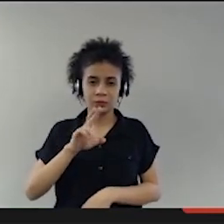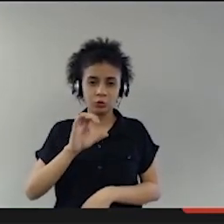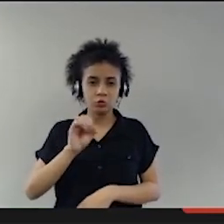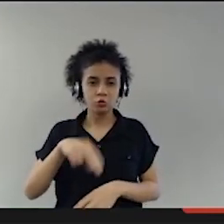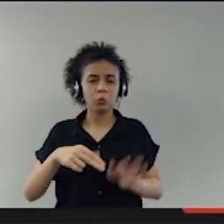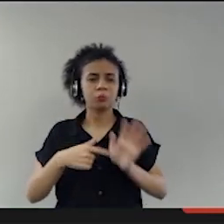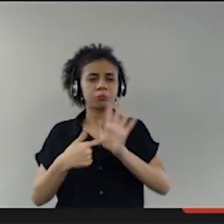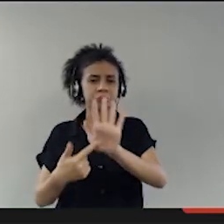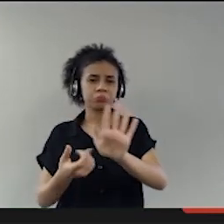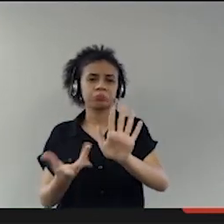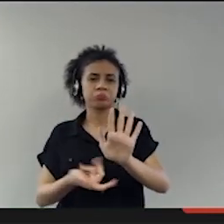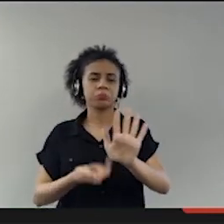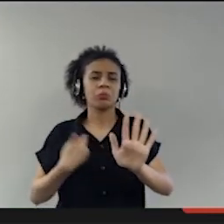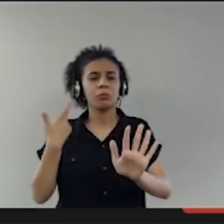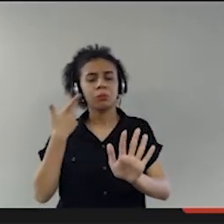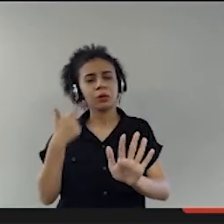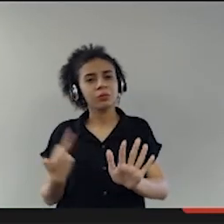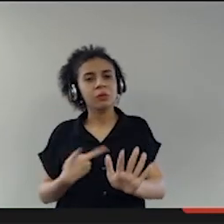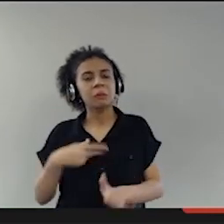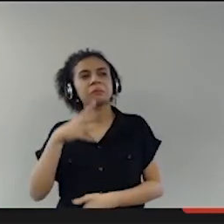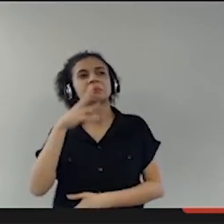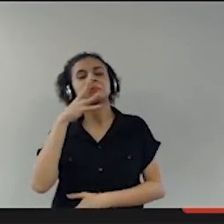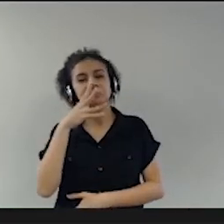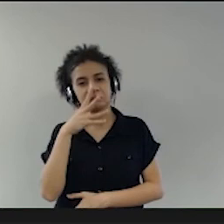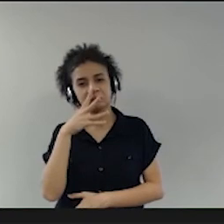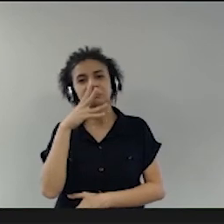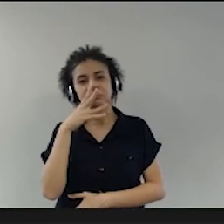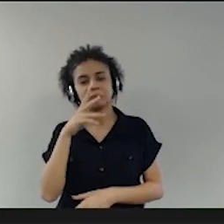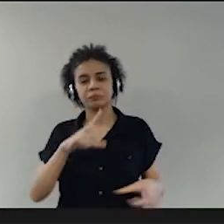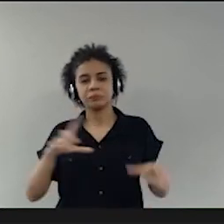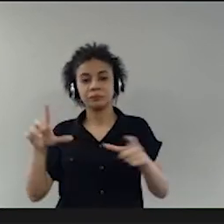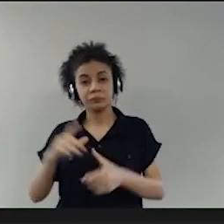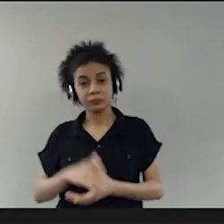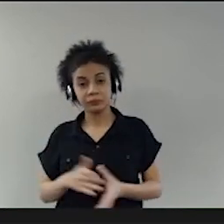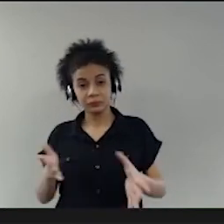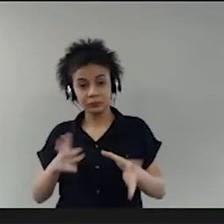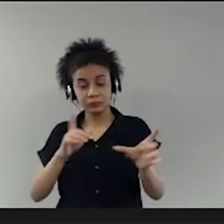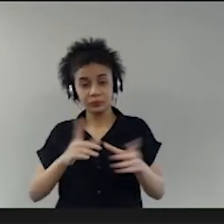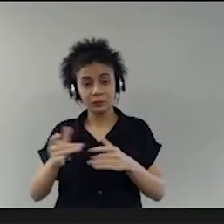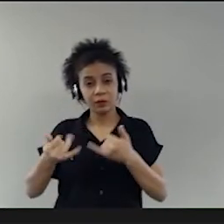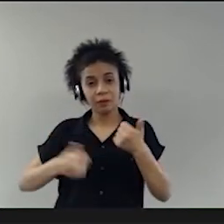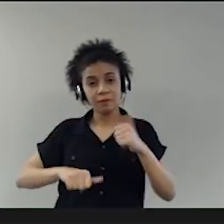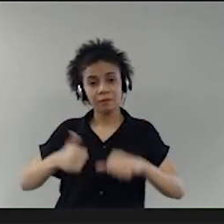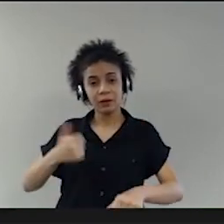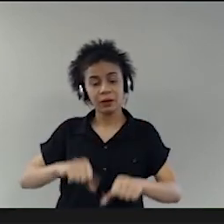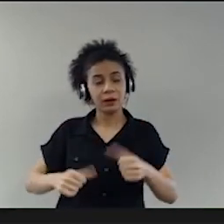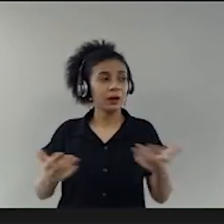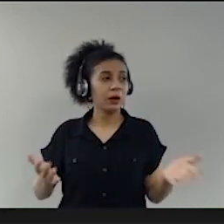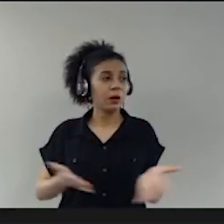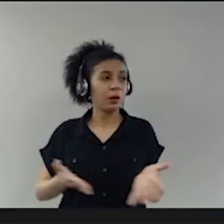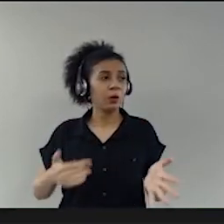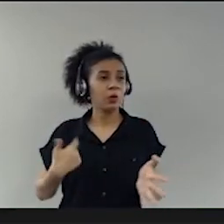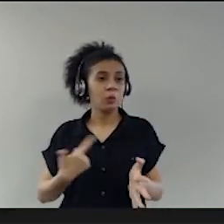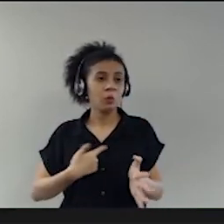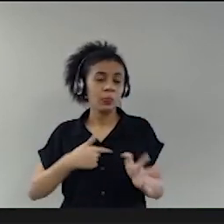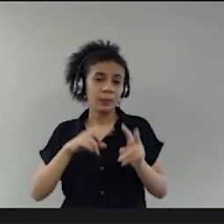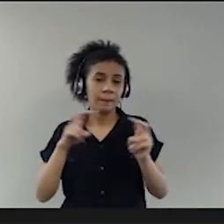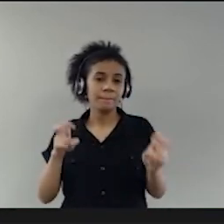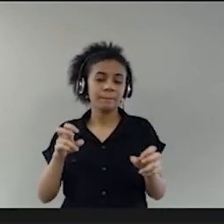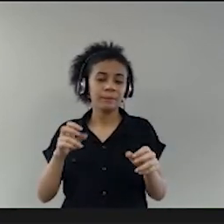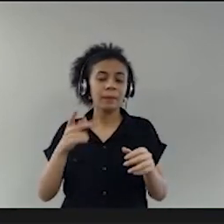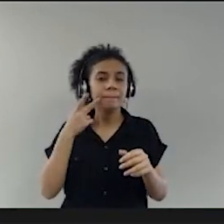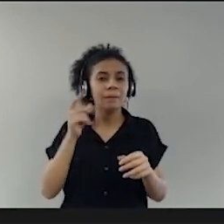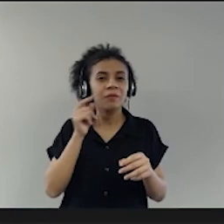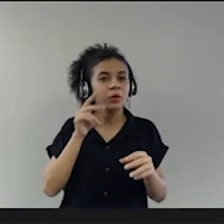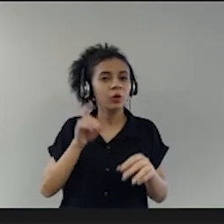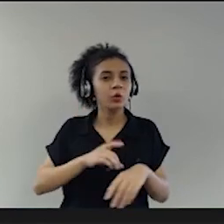um de nós que estamos aqui prestigiando e assistindo aqui o painel. Vamos avaliar as nossas questões técnicas para